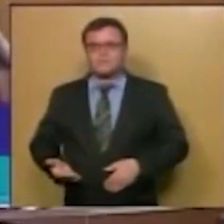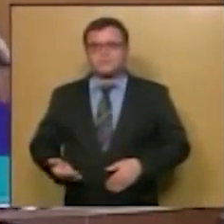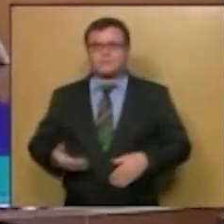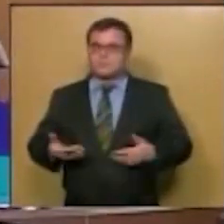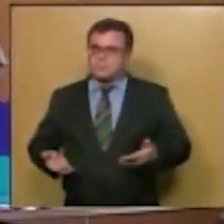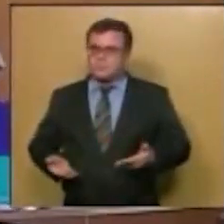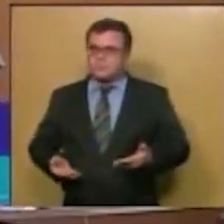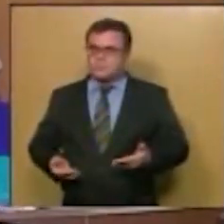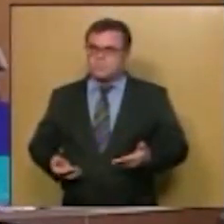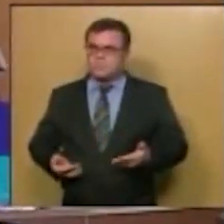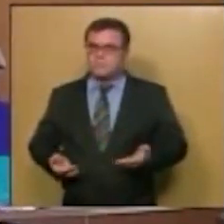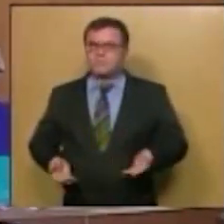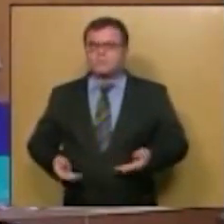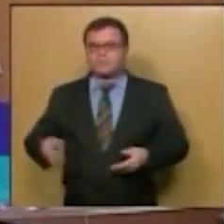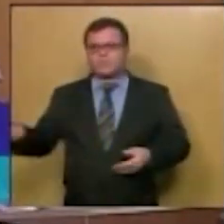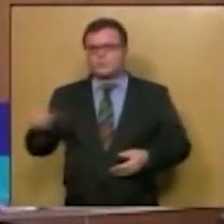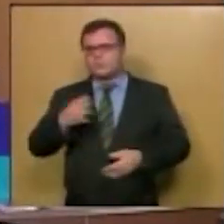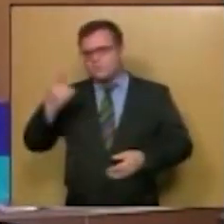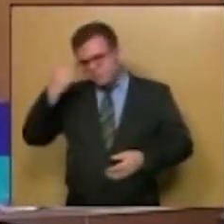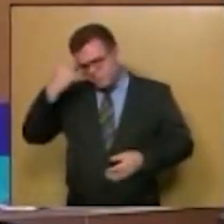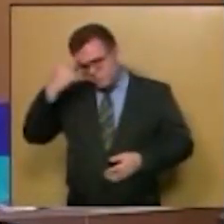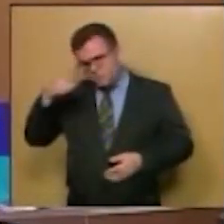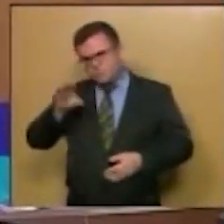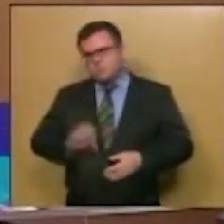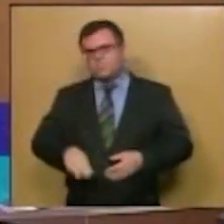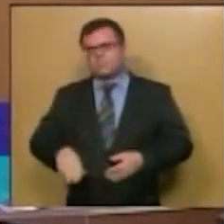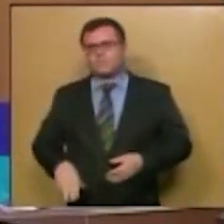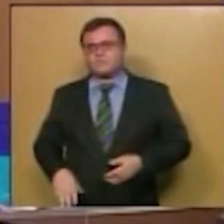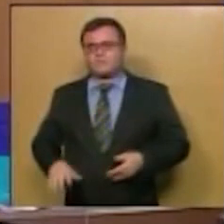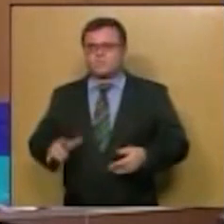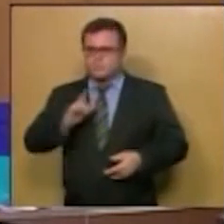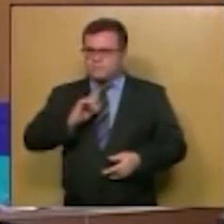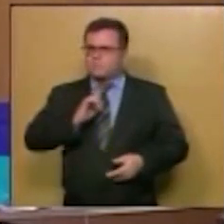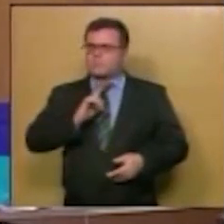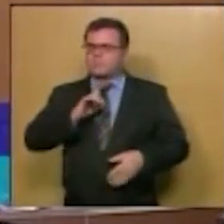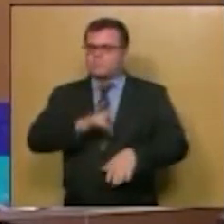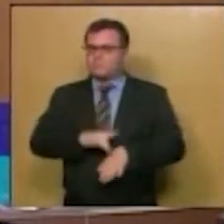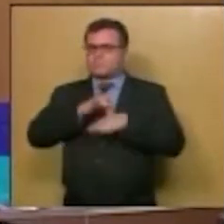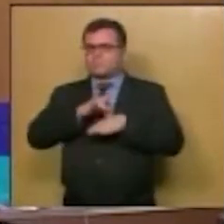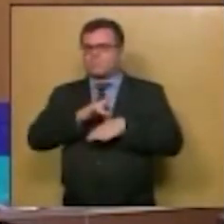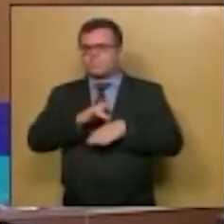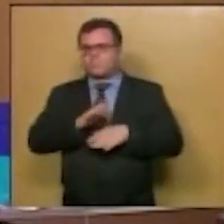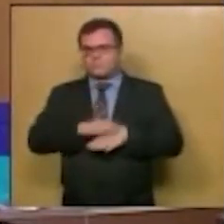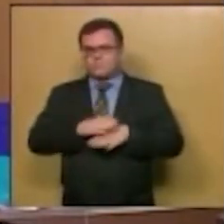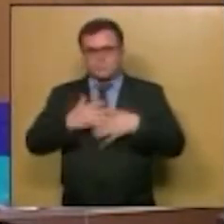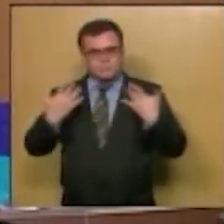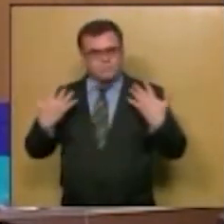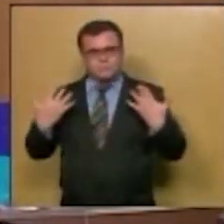a um novo pensamento que se alavanca meus braços